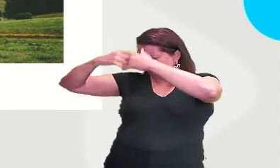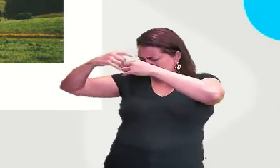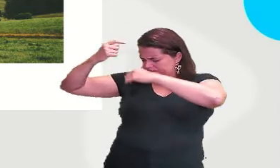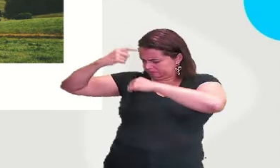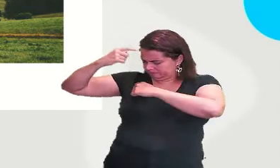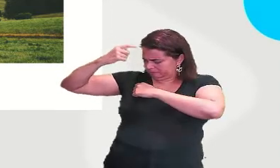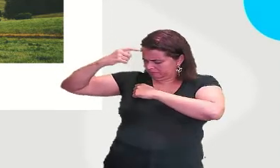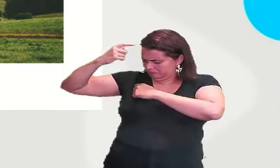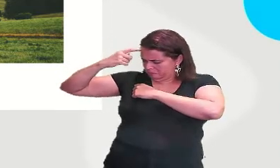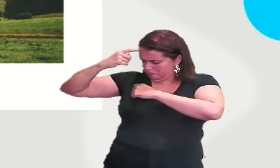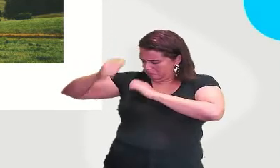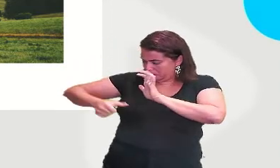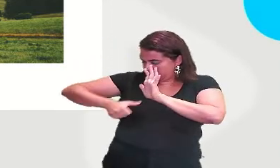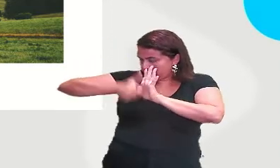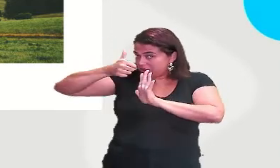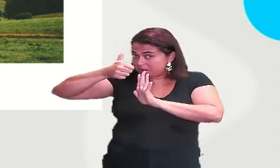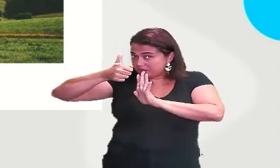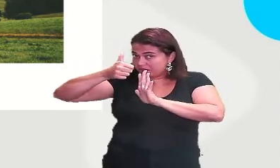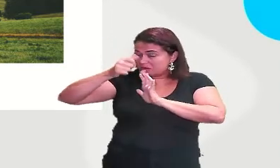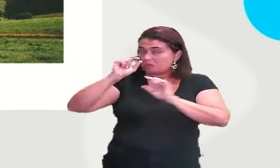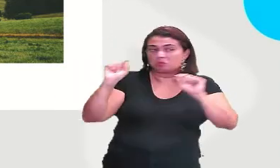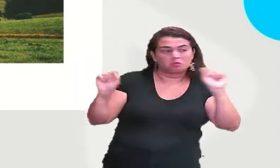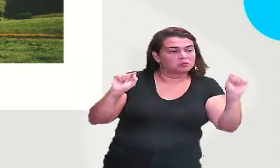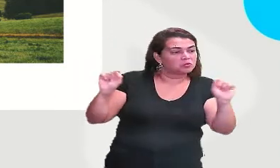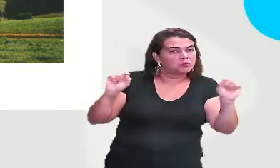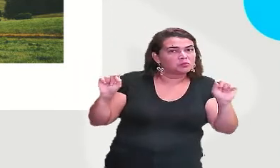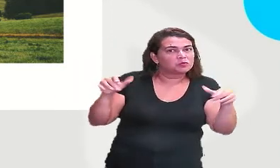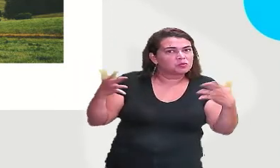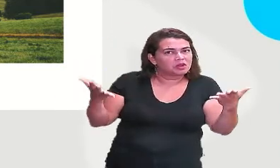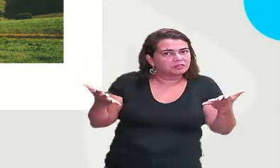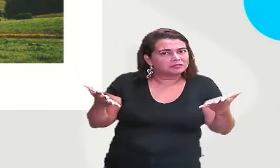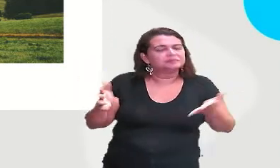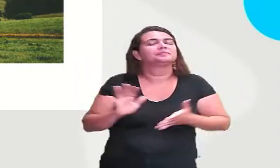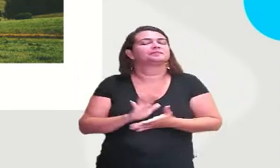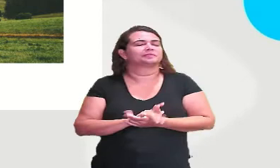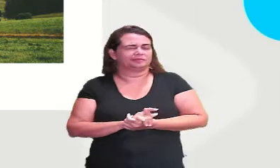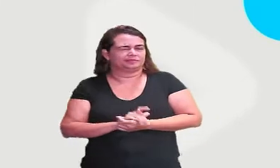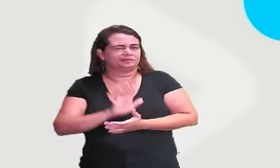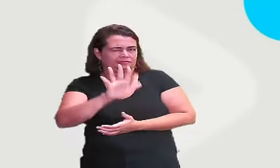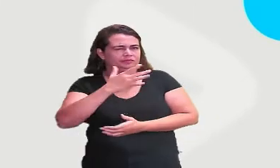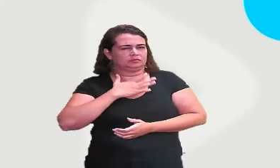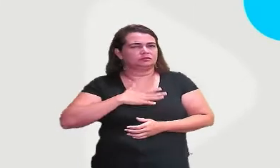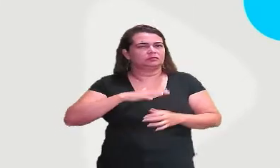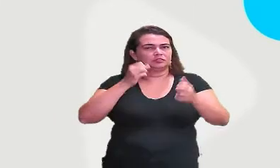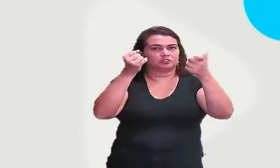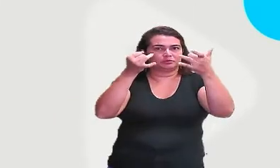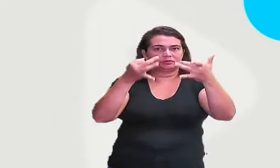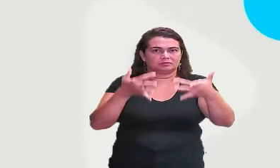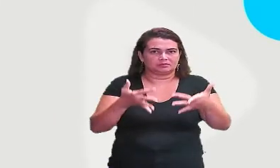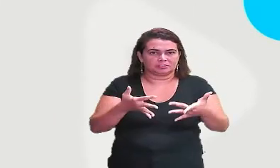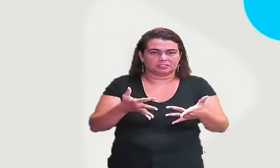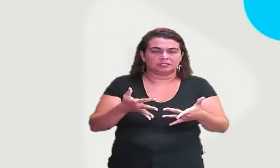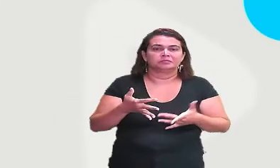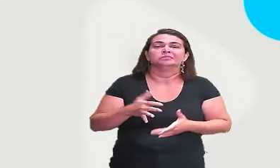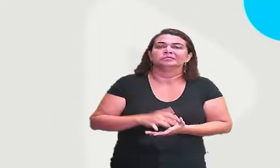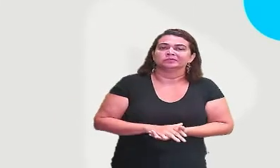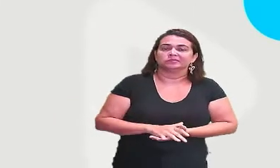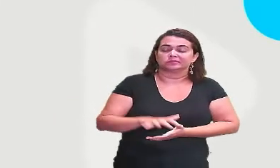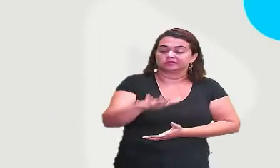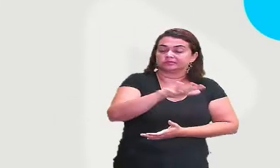que veio primeiro? Vamos lá, continuando, que eu vou chegar nesse ponto aí. Simbora. Zona